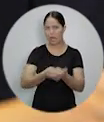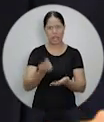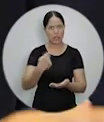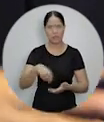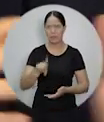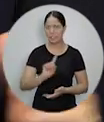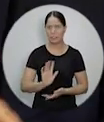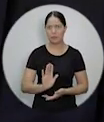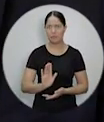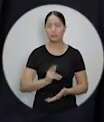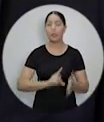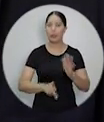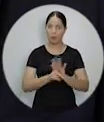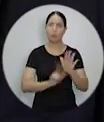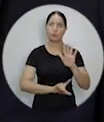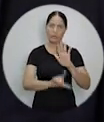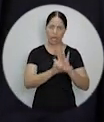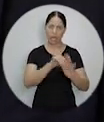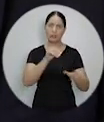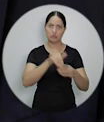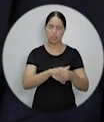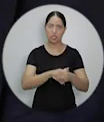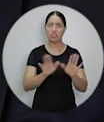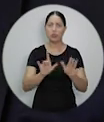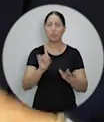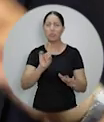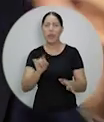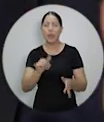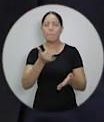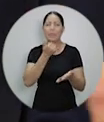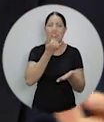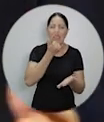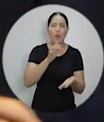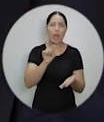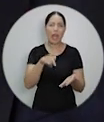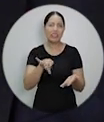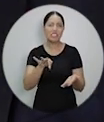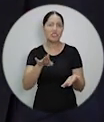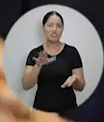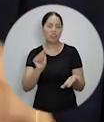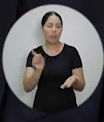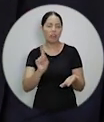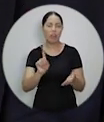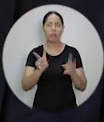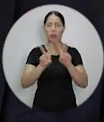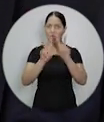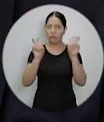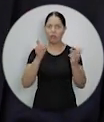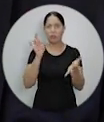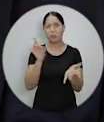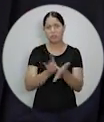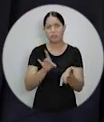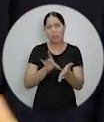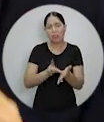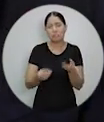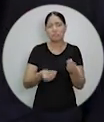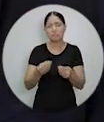multas que estavam previstas na legislação eleitoral. Então não é uma anistia como foi tratado, mas sim uma